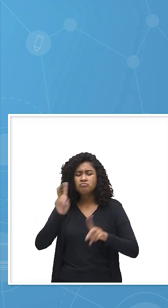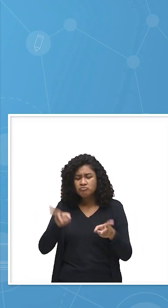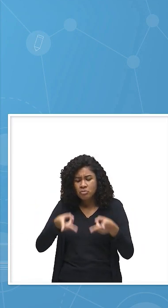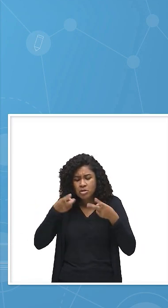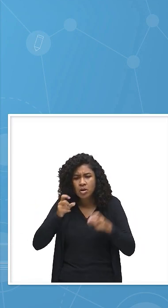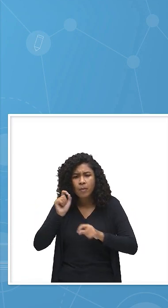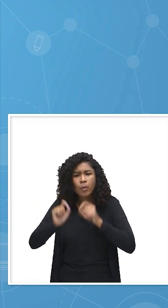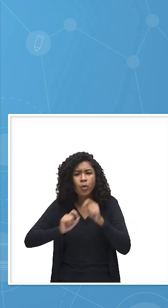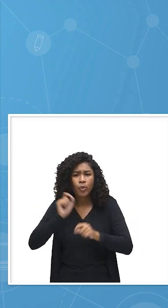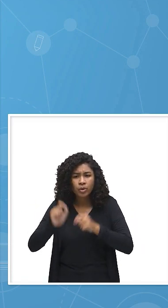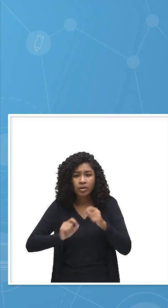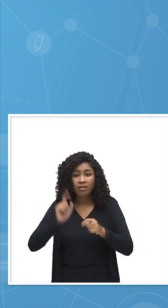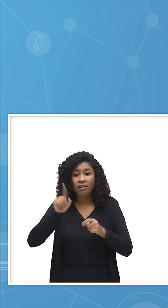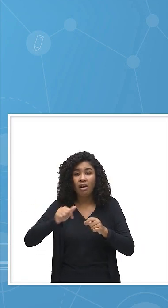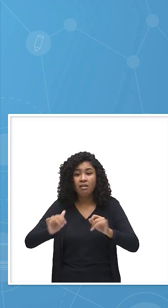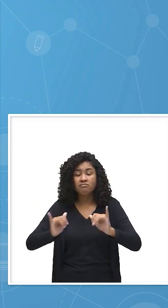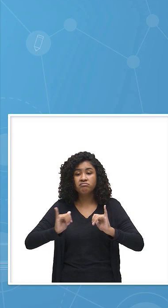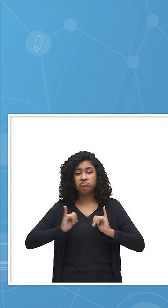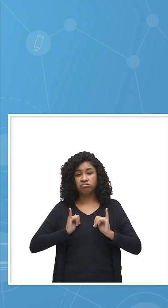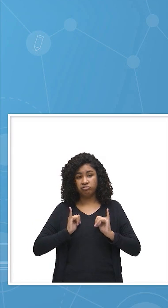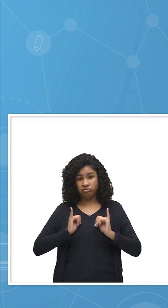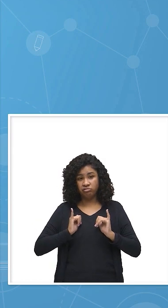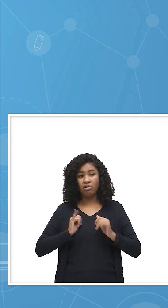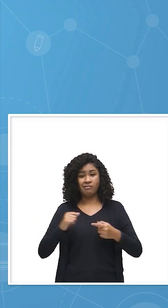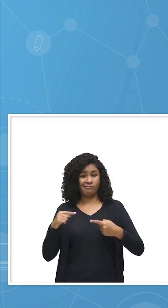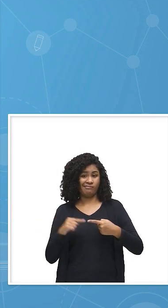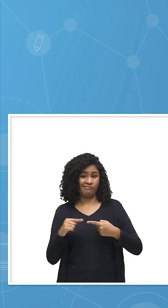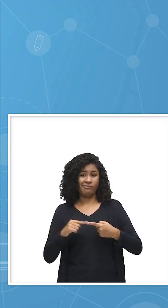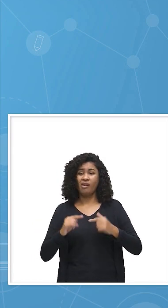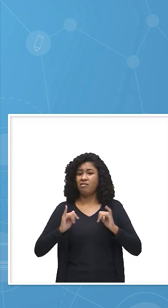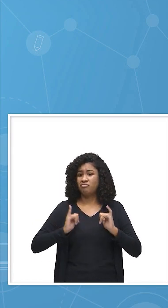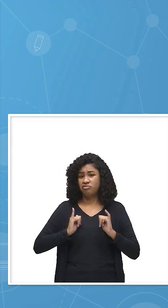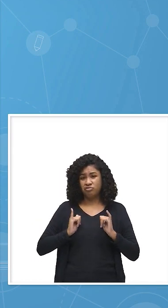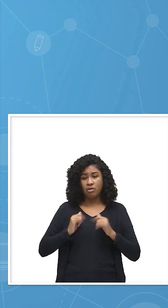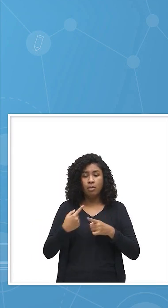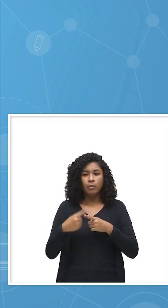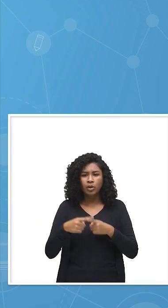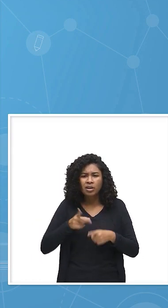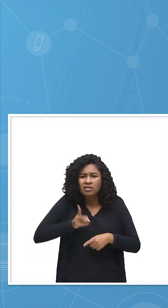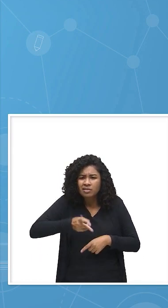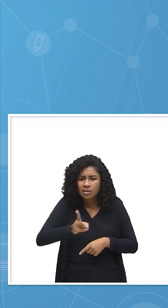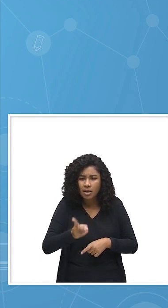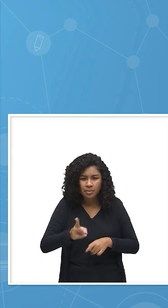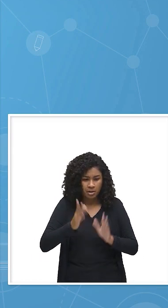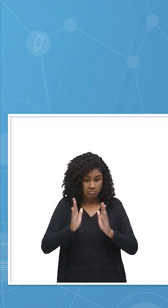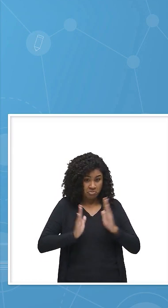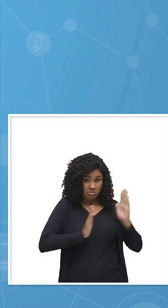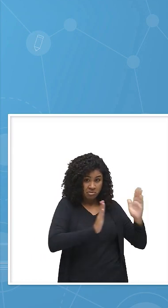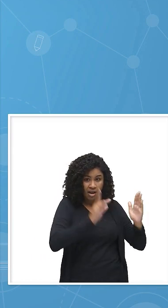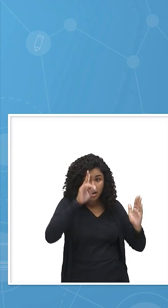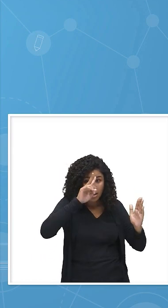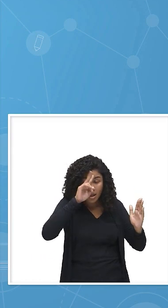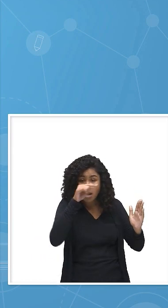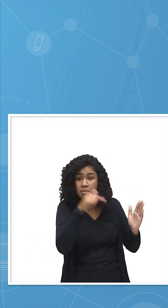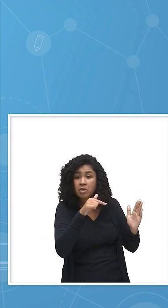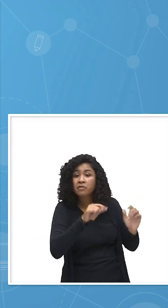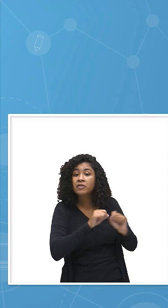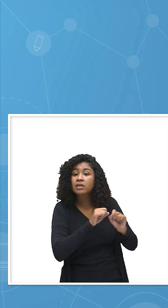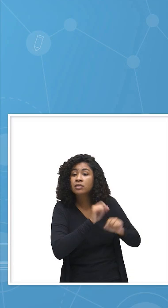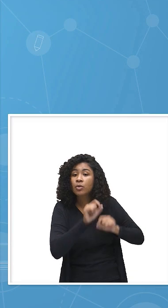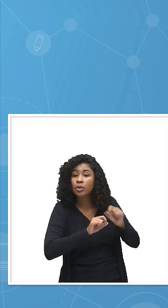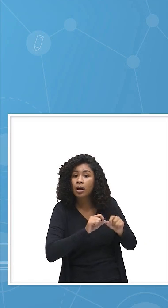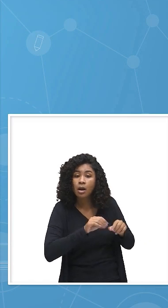A sedentarização. Antes eles eram o quê? Nômades. Eles precisavam se deslocar de um lugar